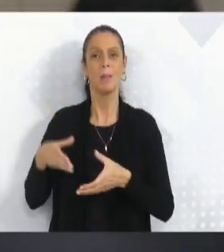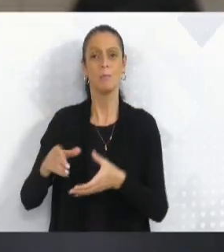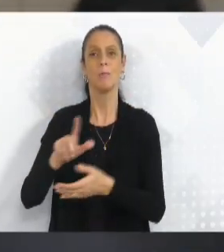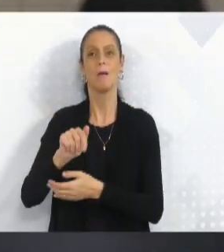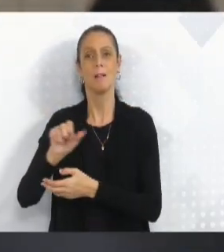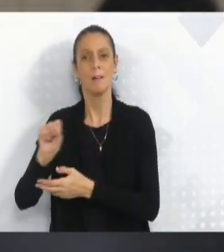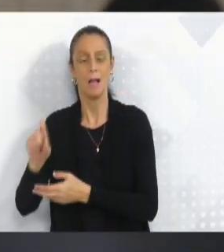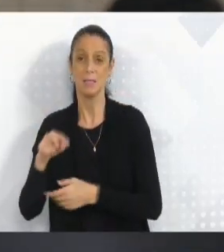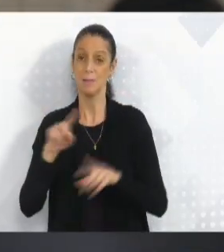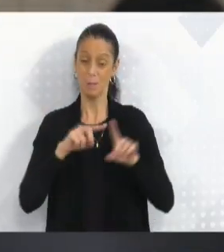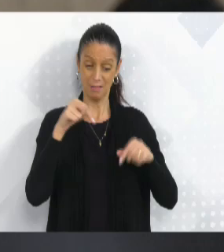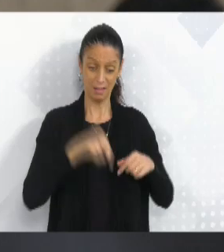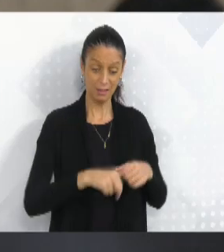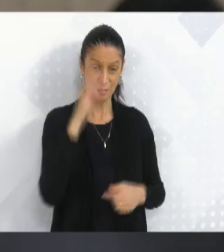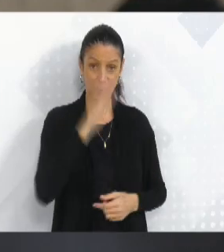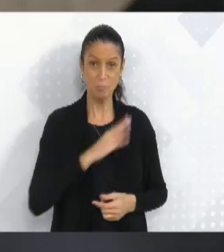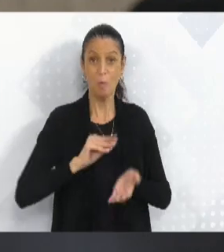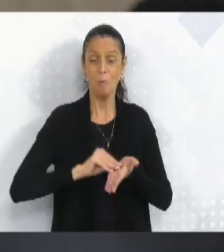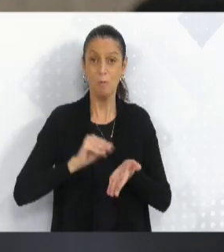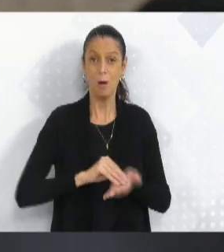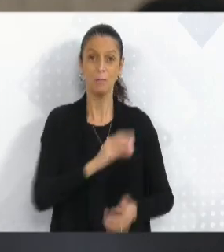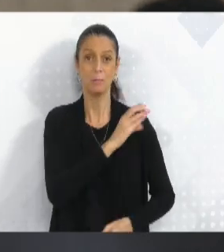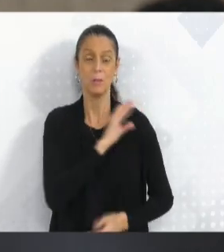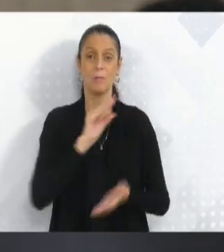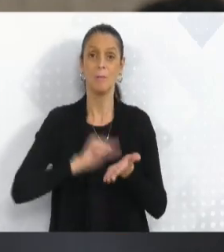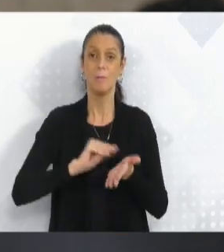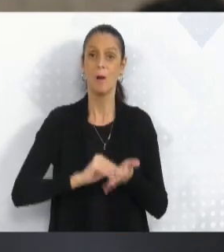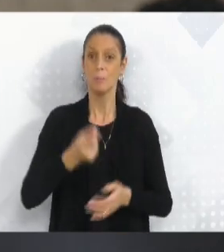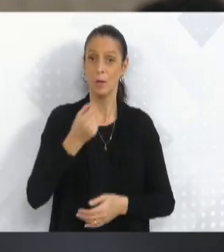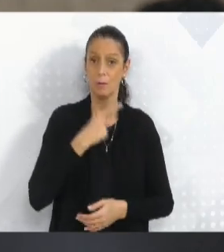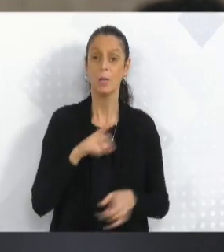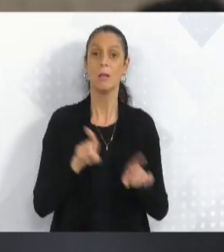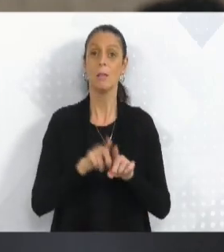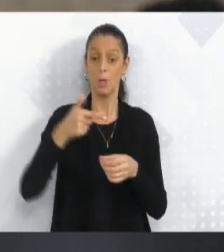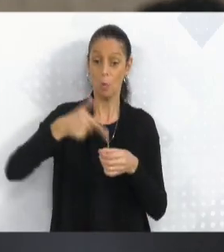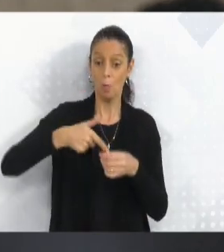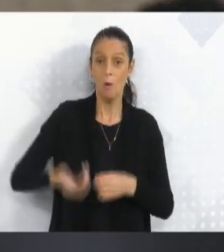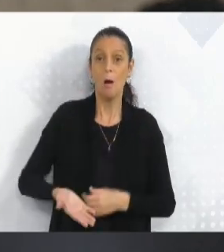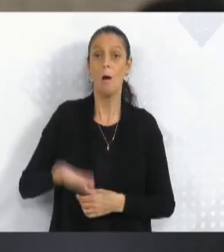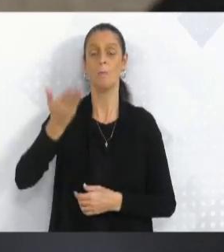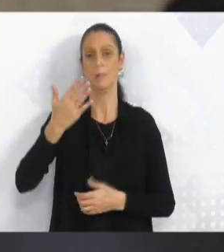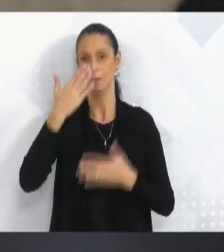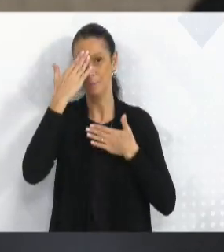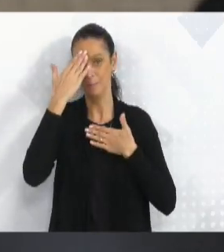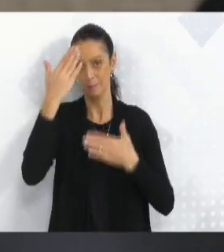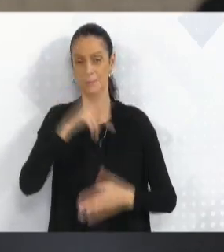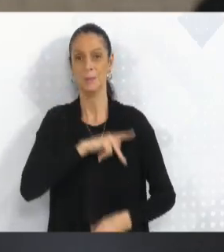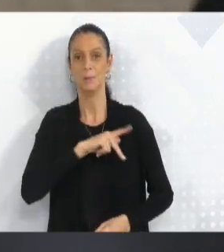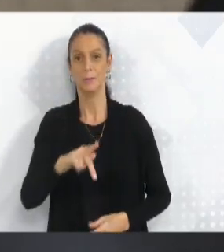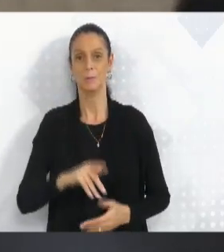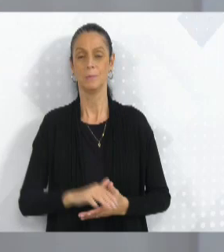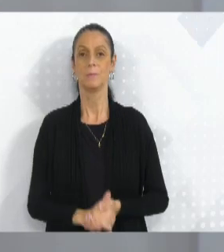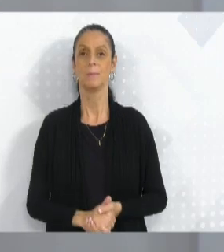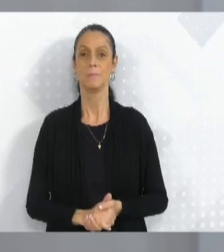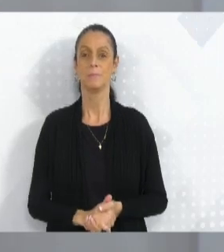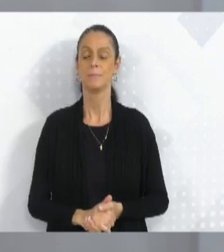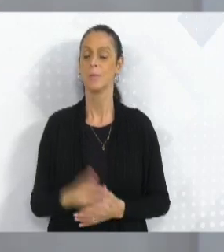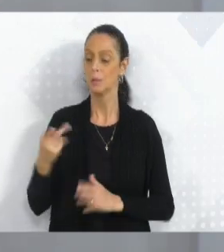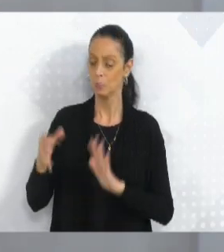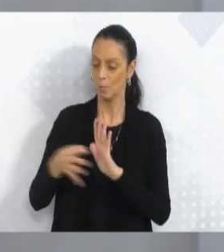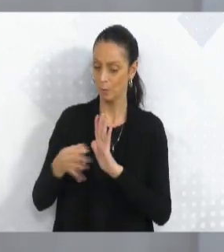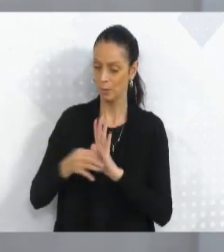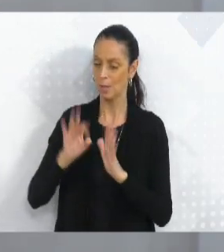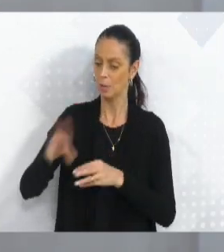falta creches e falta remédio e aumenta o combustível Obrigado Presidente também inclua só fala meu